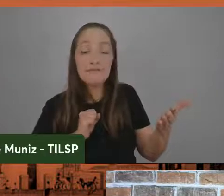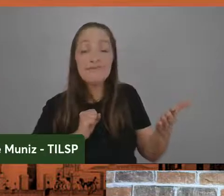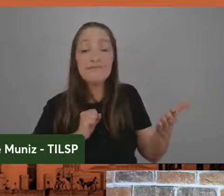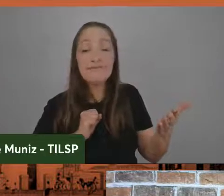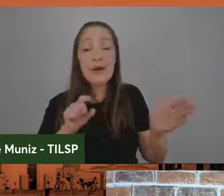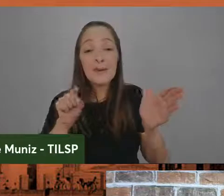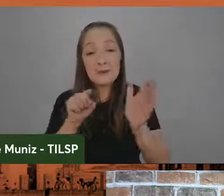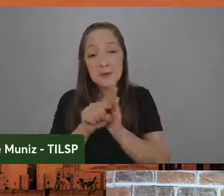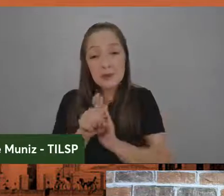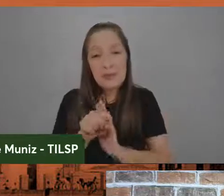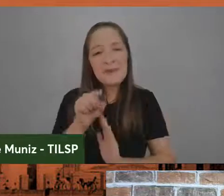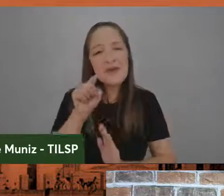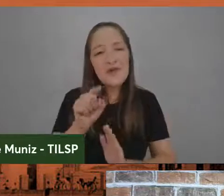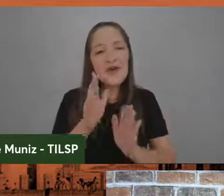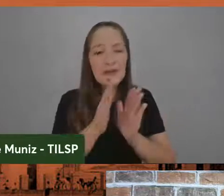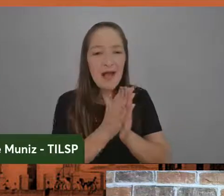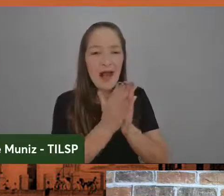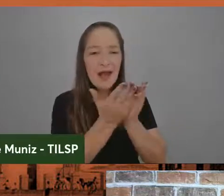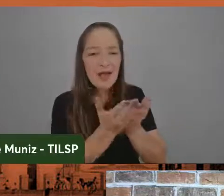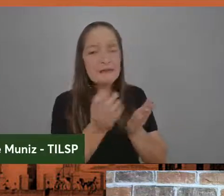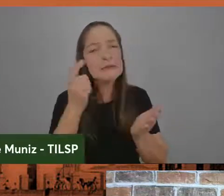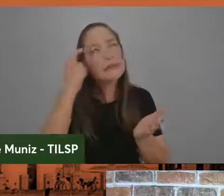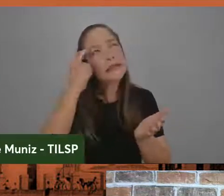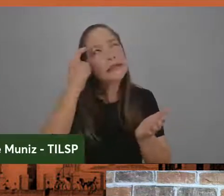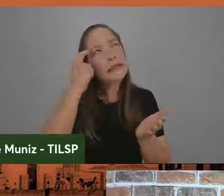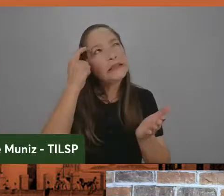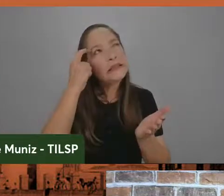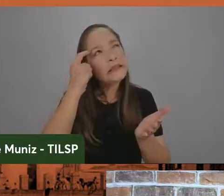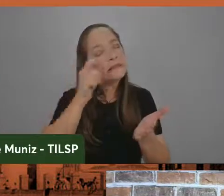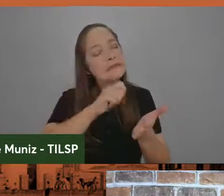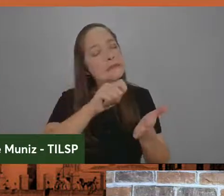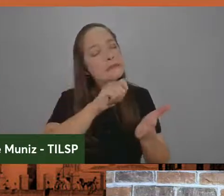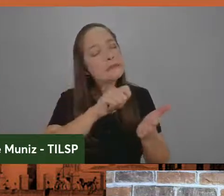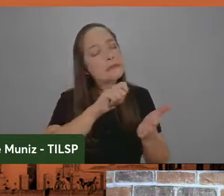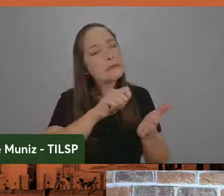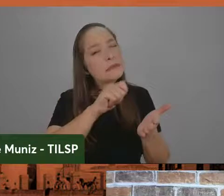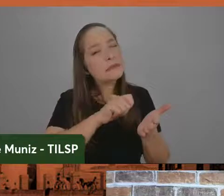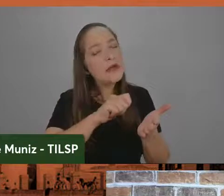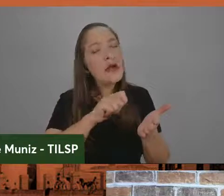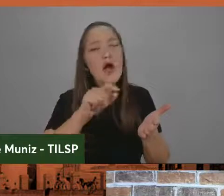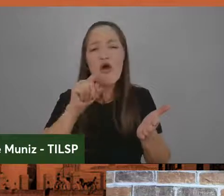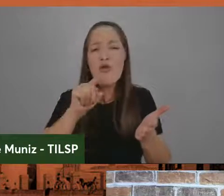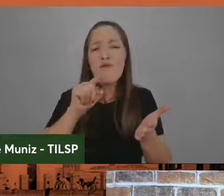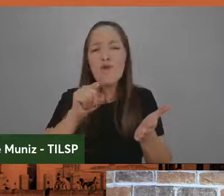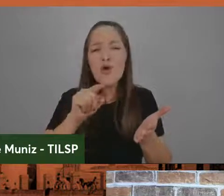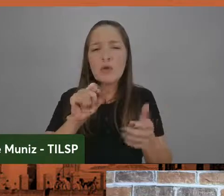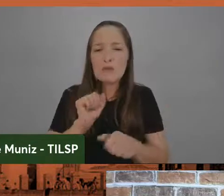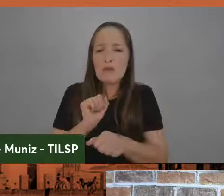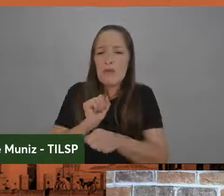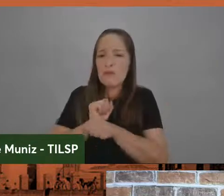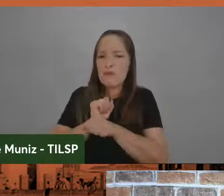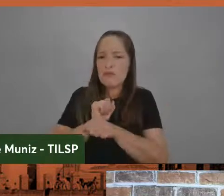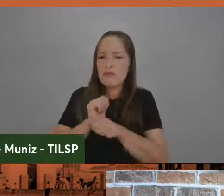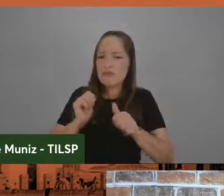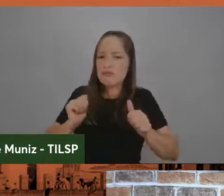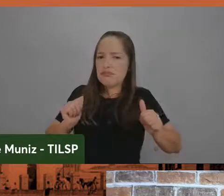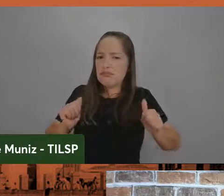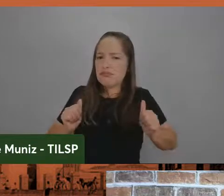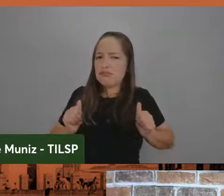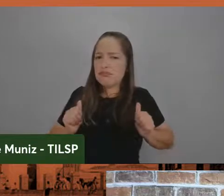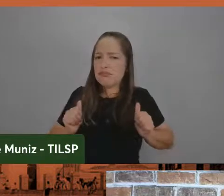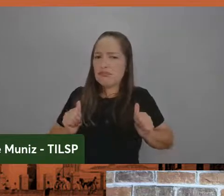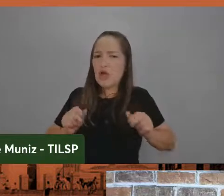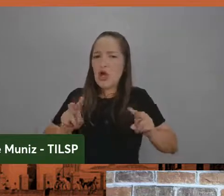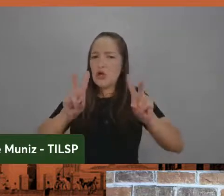pensando no livro, projetando ou até escrevendo o livro, se você chegou a hesitar em algum momento em relação a essa característica